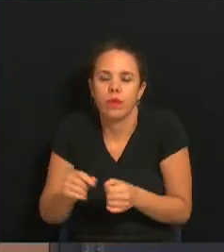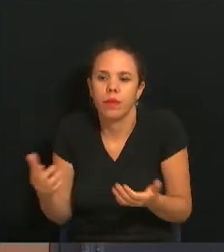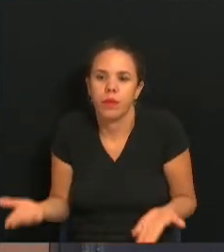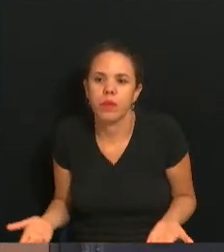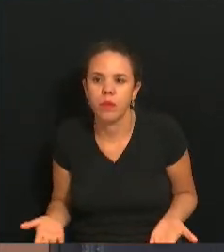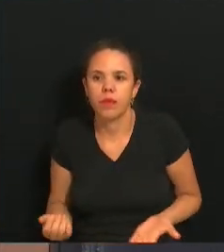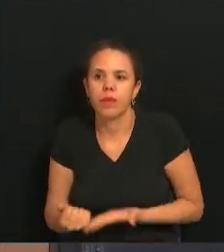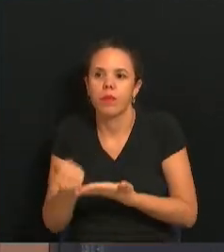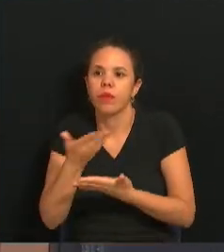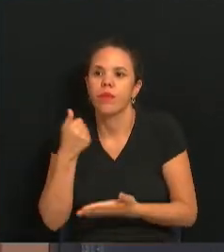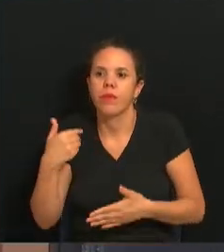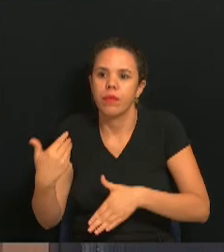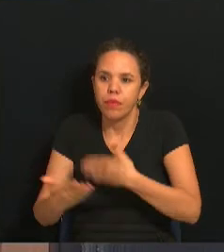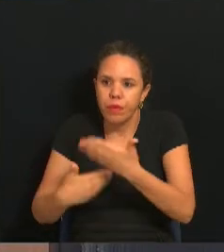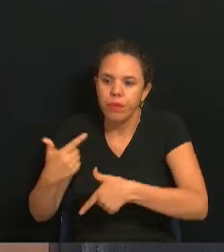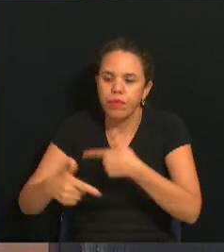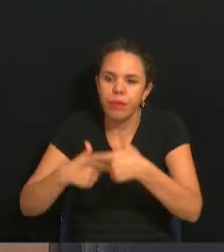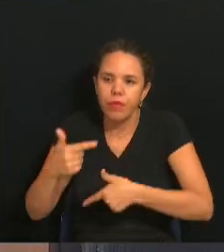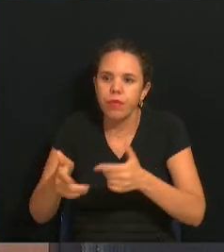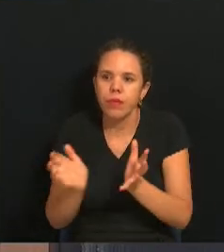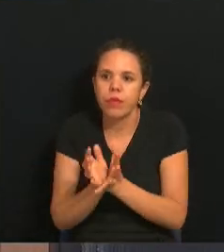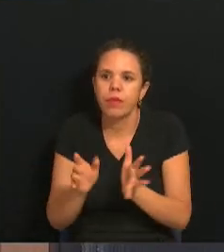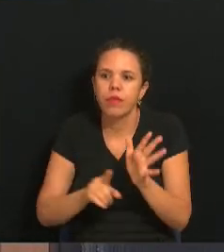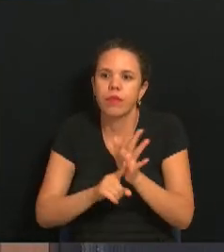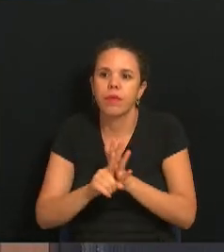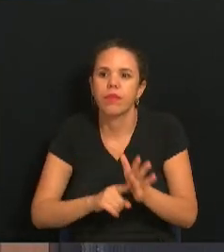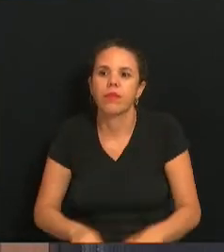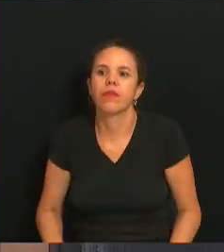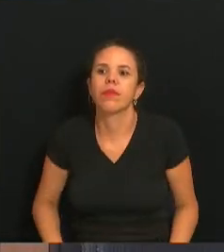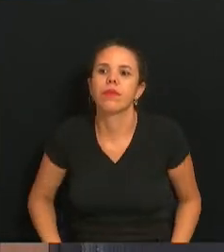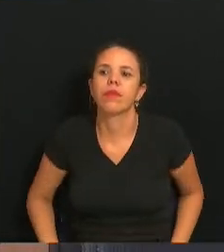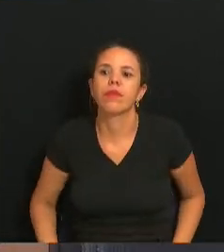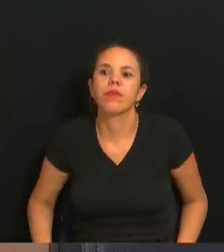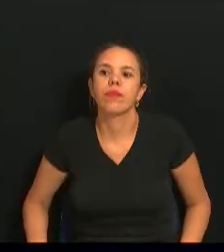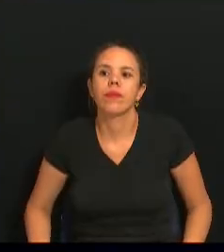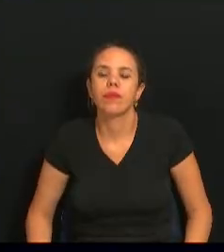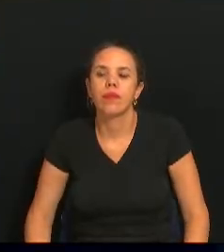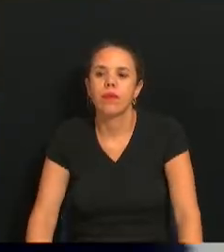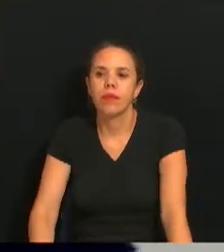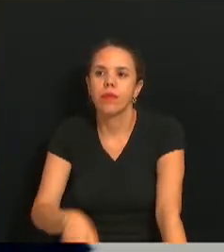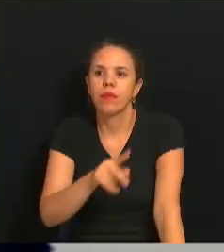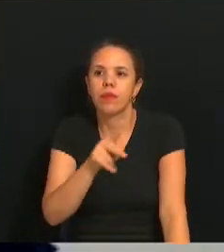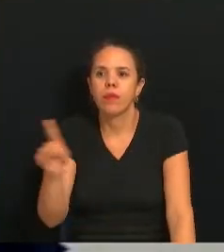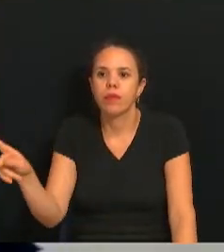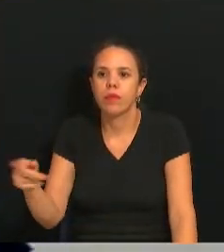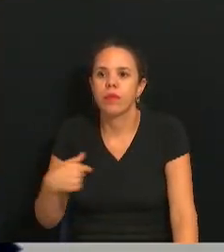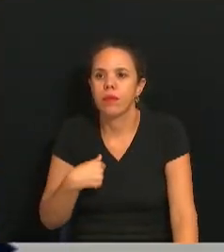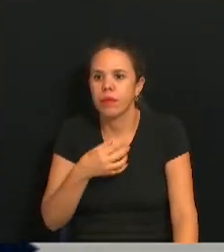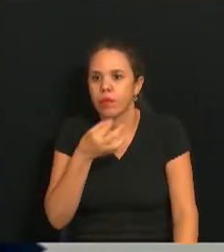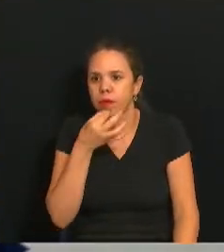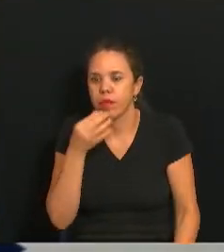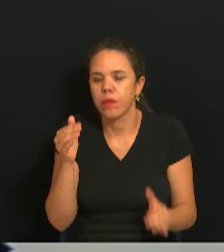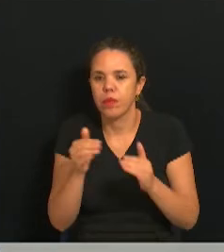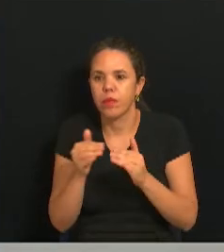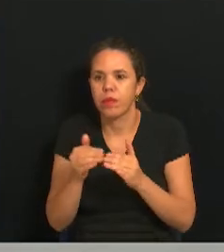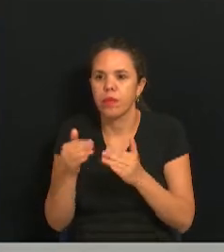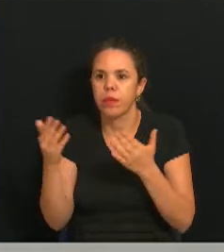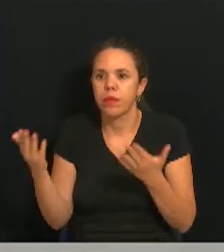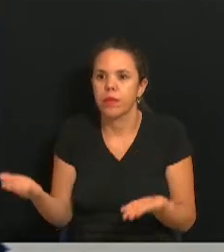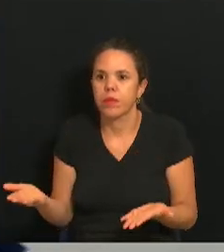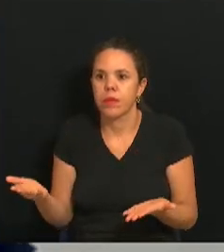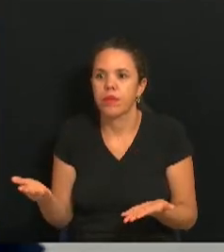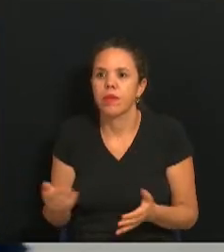dar sequência aí nessa comissão de estudos. Senhor presidente, eu concordo, né, com